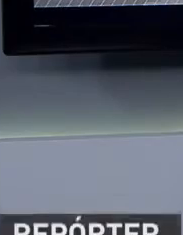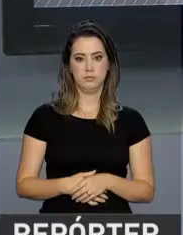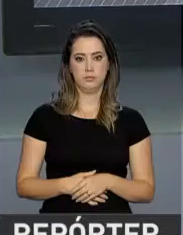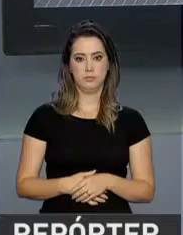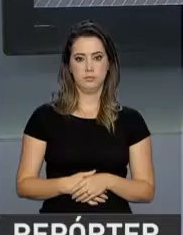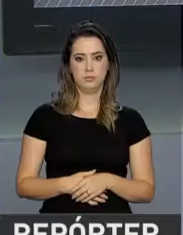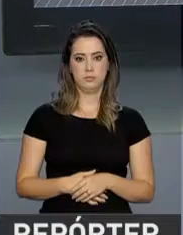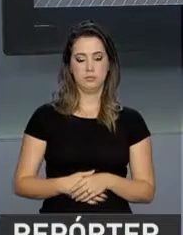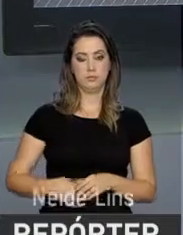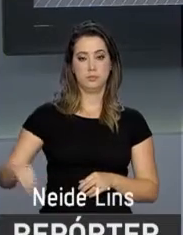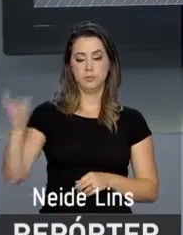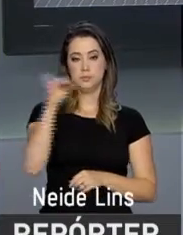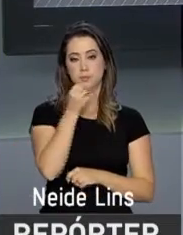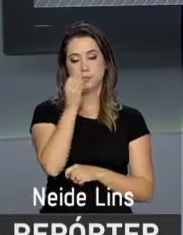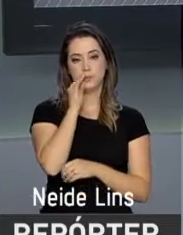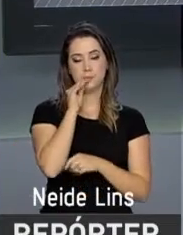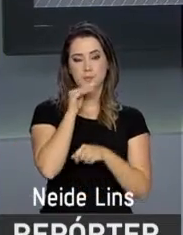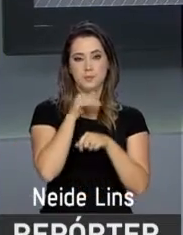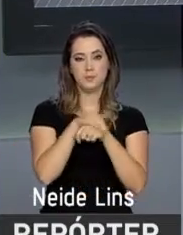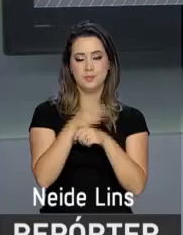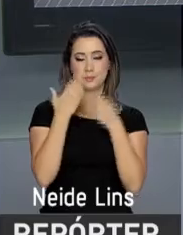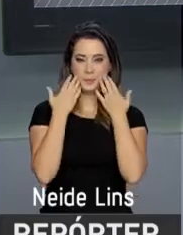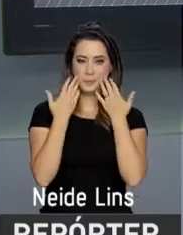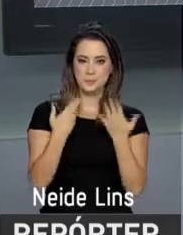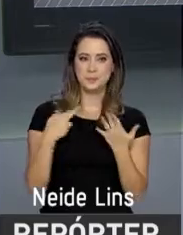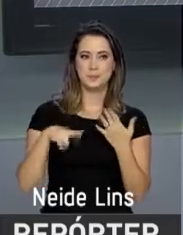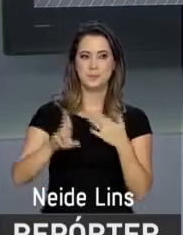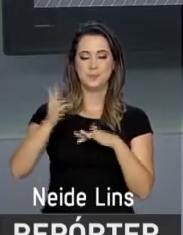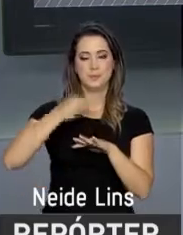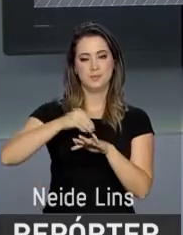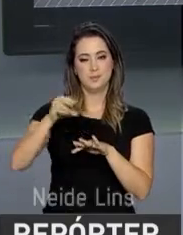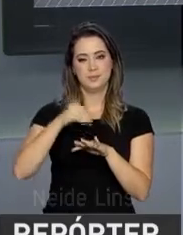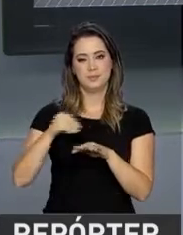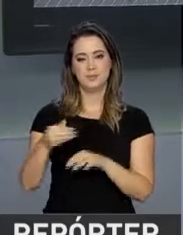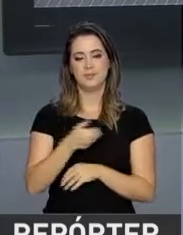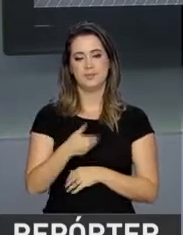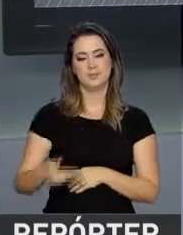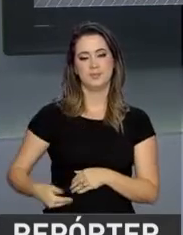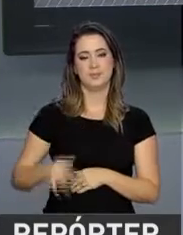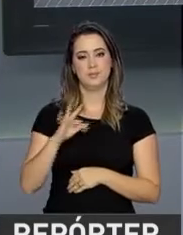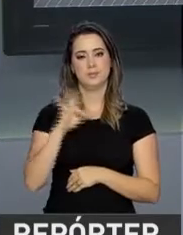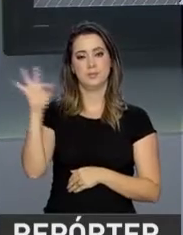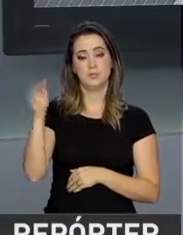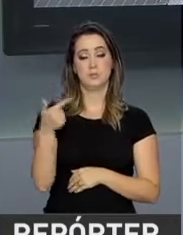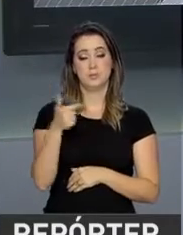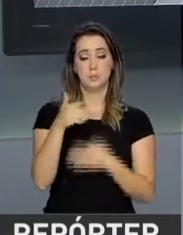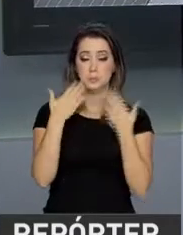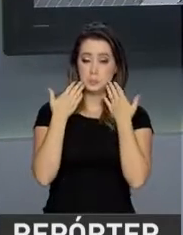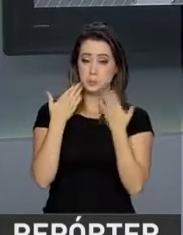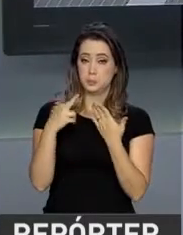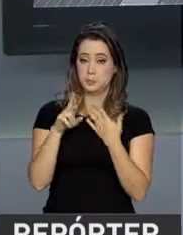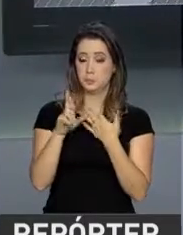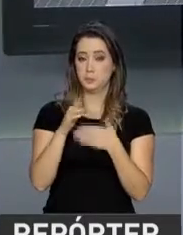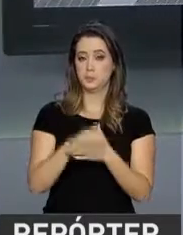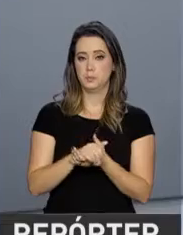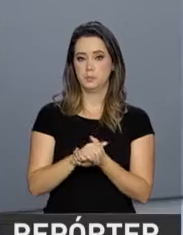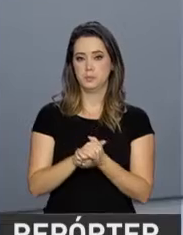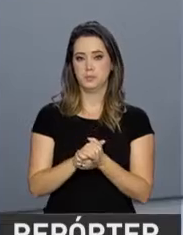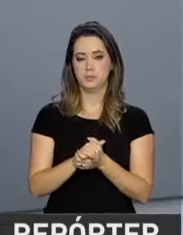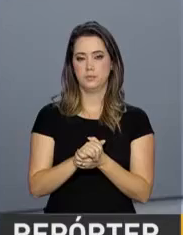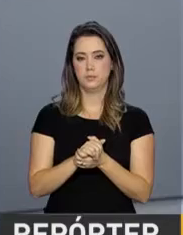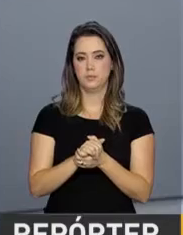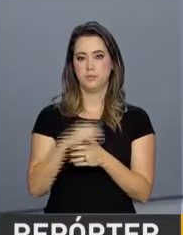olá boa noite estamos de volta com as notícias do governo federal e mais uma edição do repórter nbr